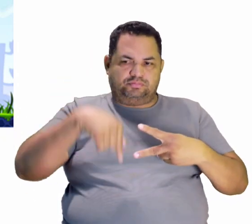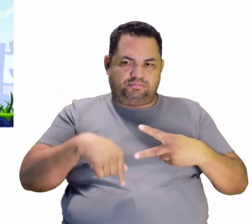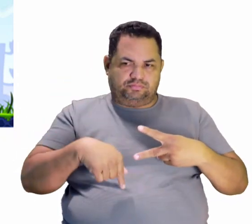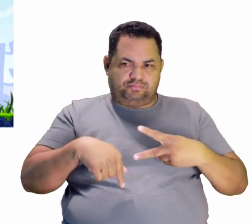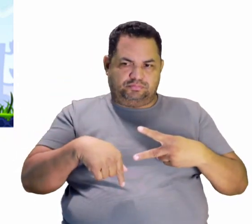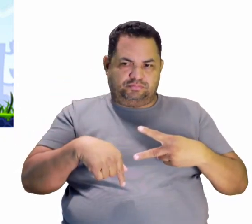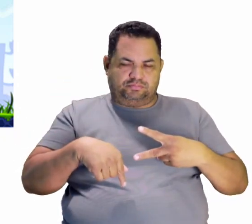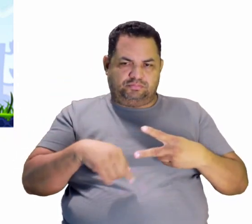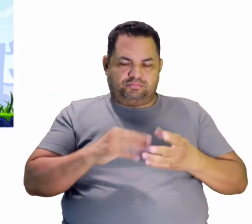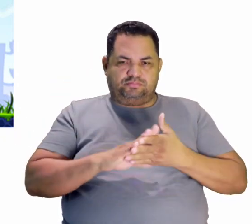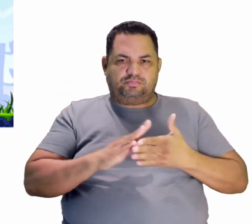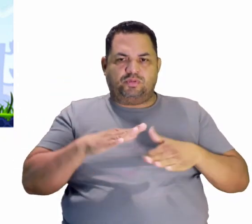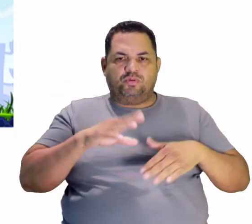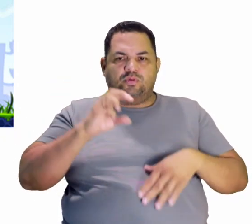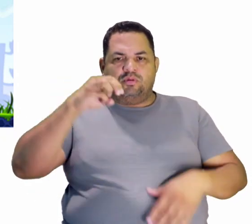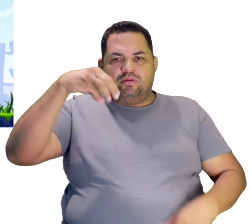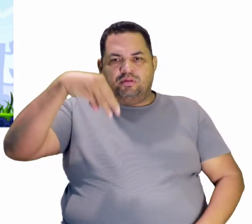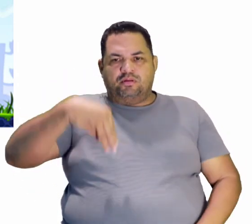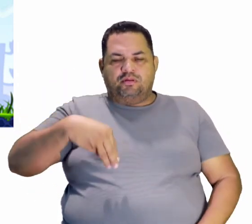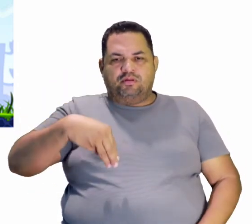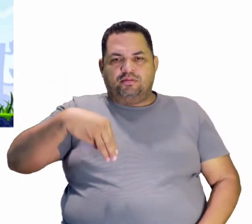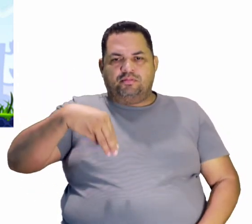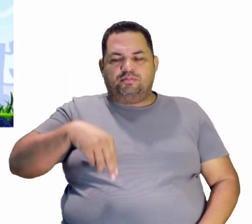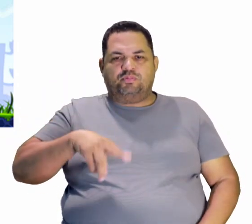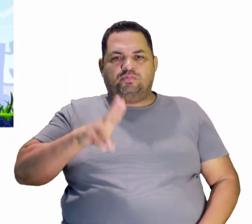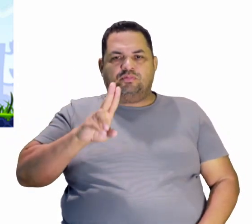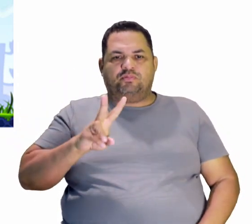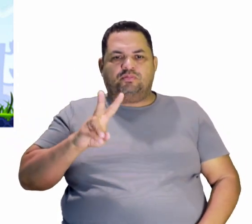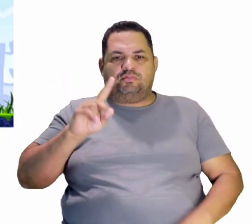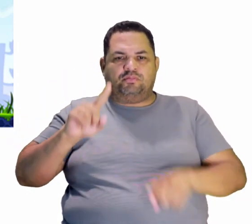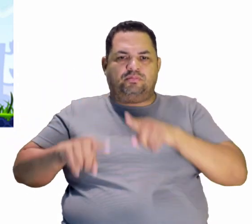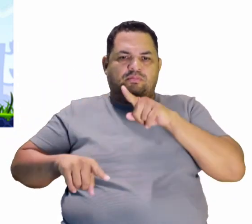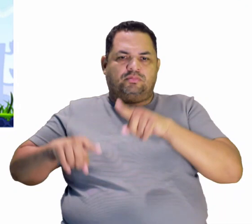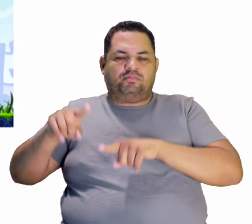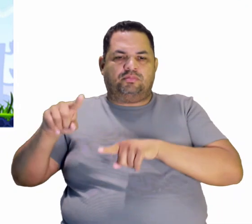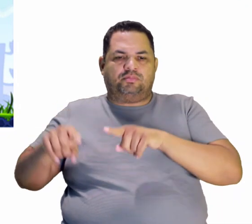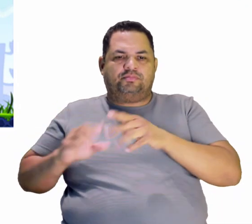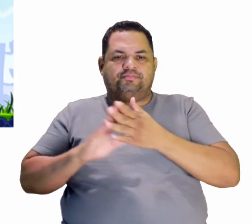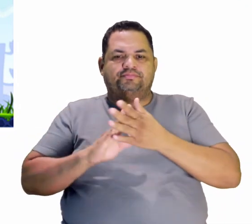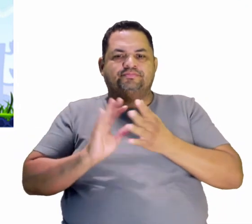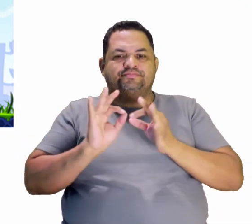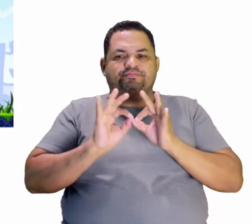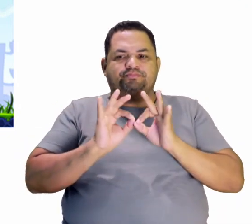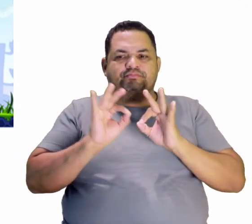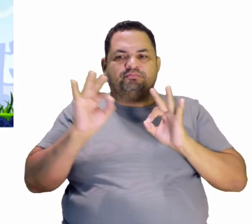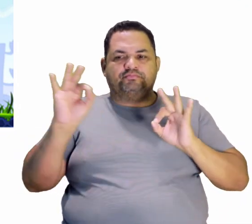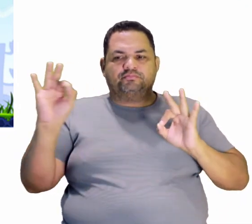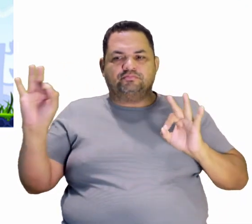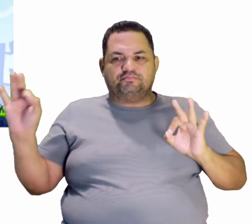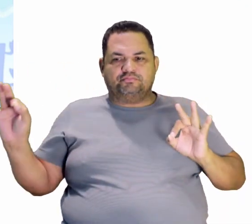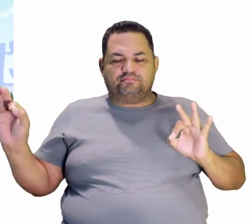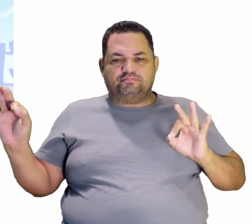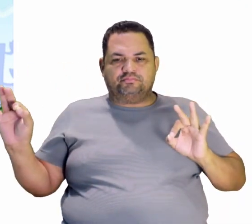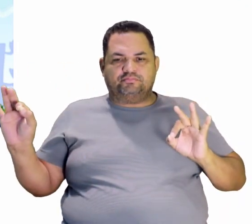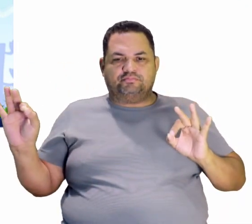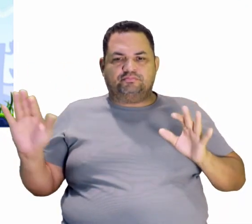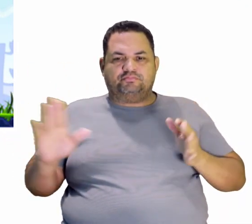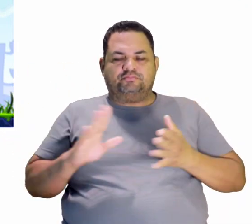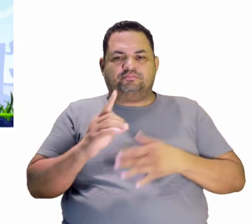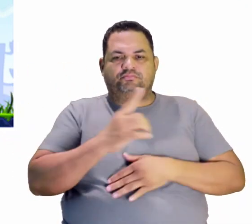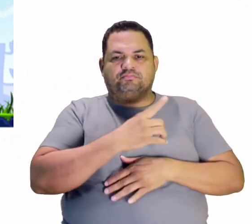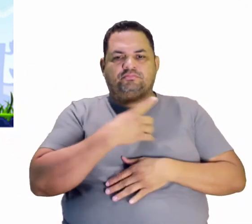movimento uniformemente variado e o alcance, a distância que na horizontal